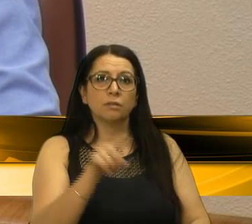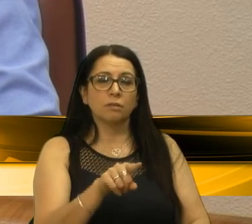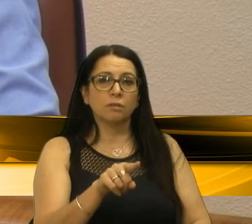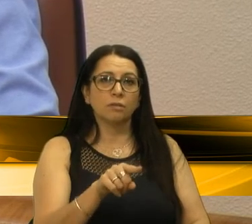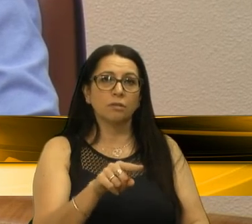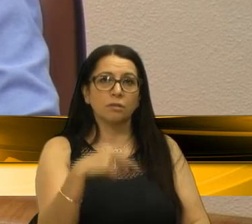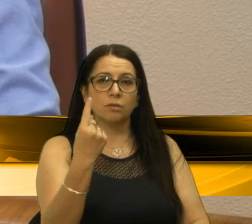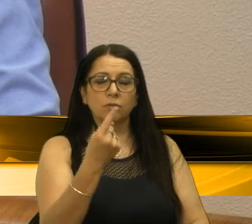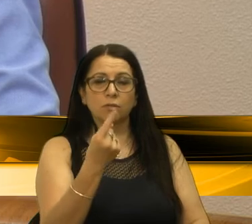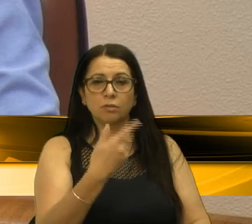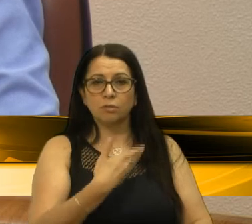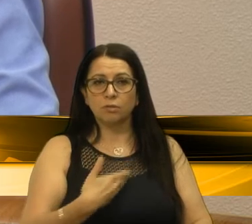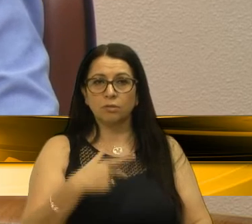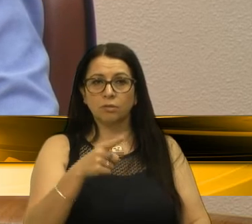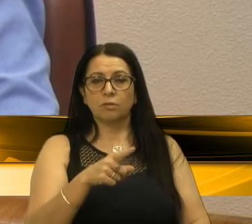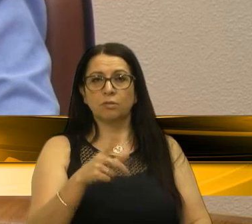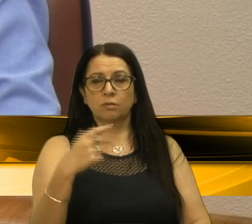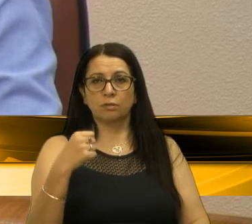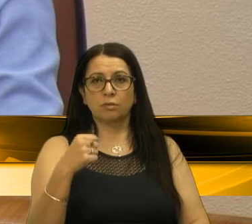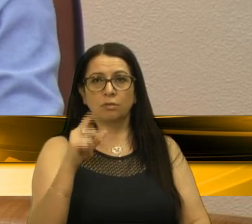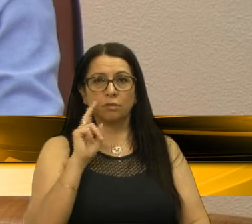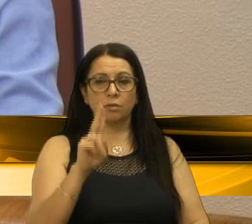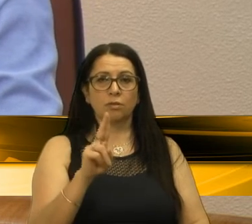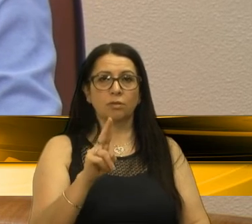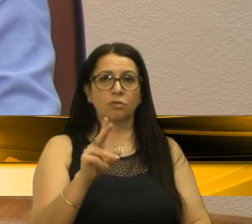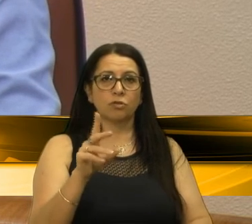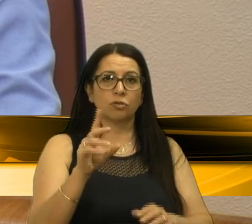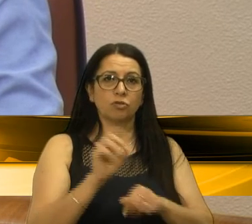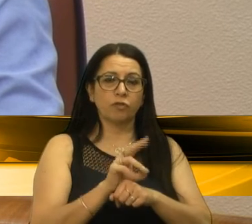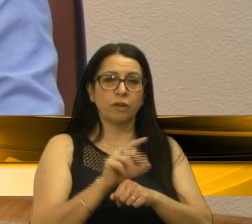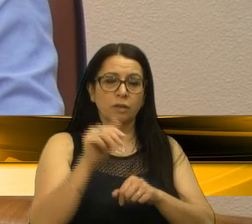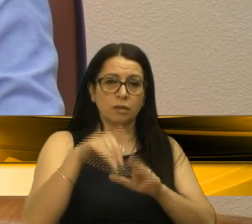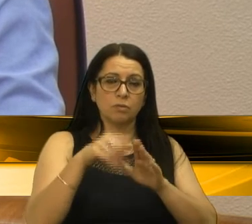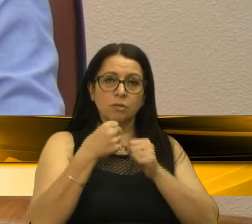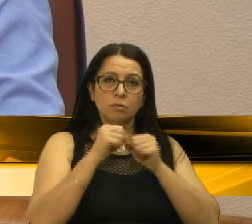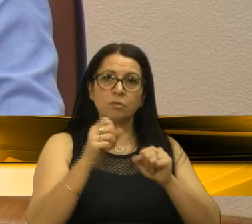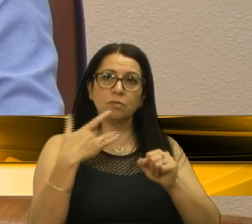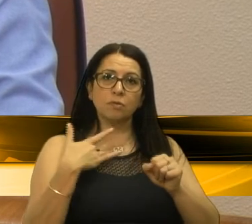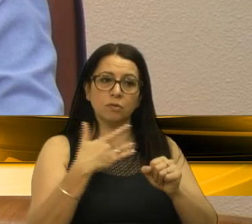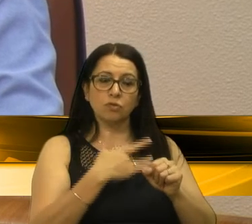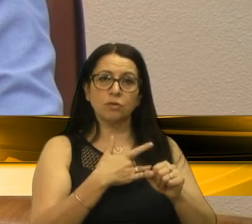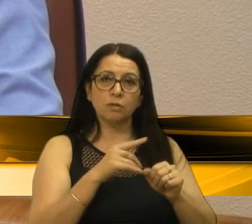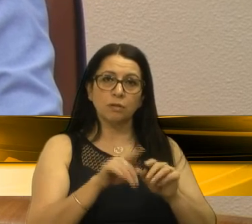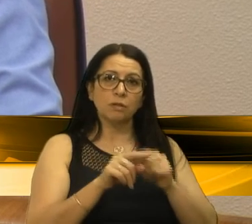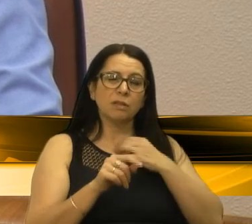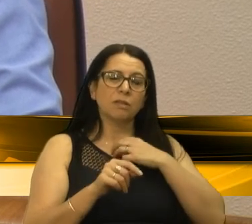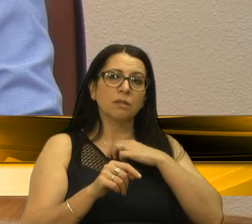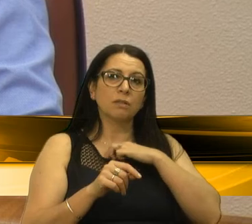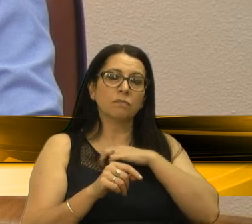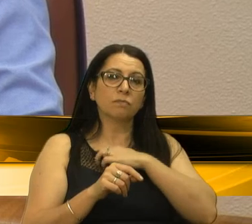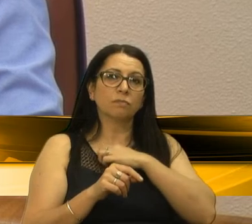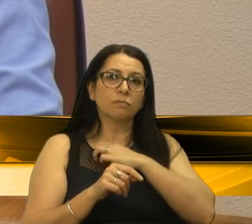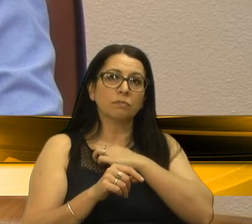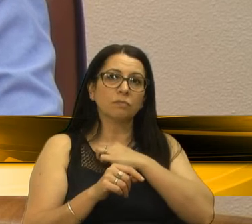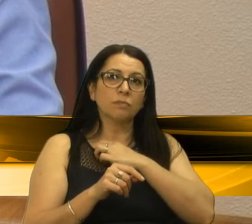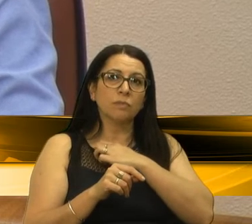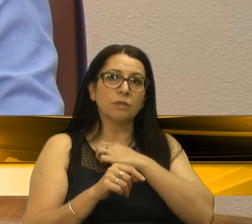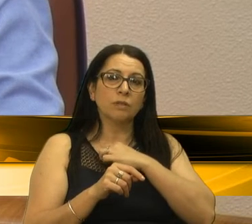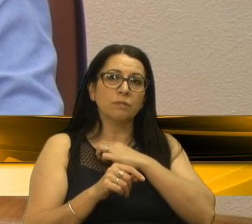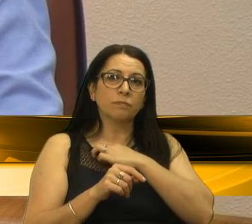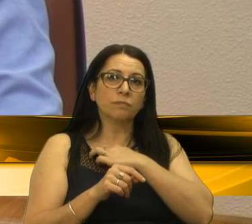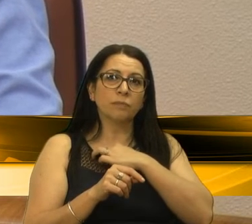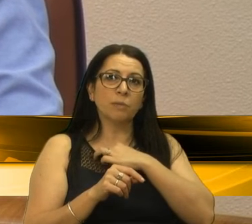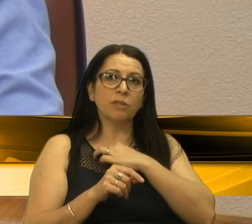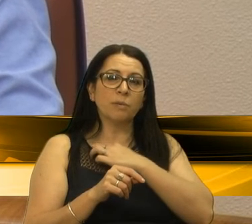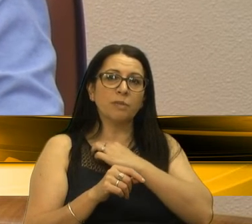outros lugares onde havia necessidade de vagas dentro da Secretaria da Saúde, nós teríamos que respeitar um prazo de 5 dias para que esses servidores pudessem conversar